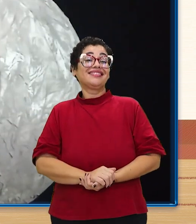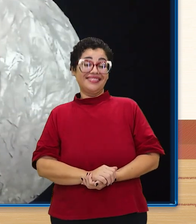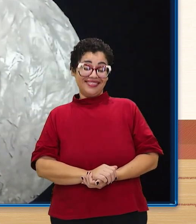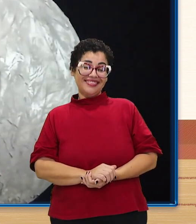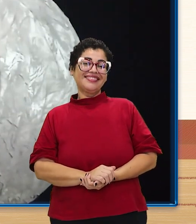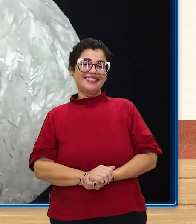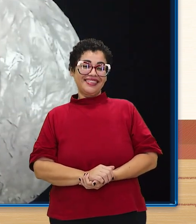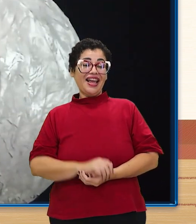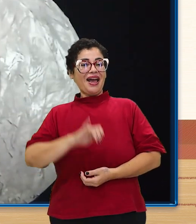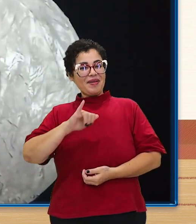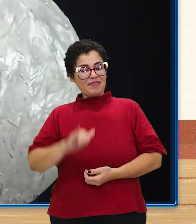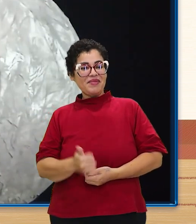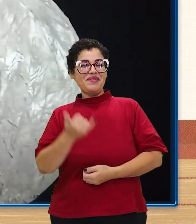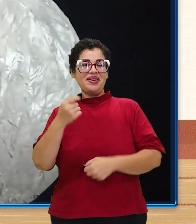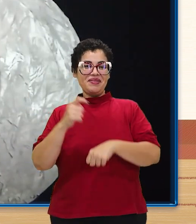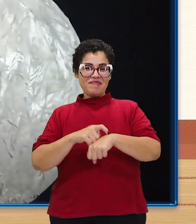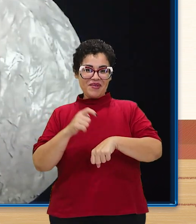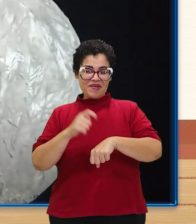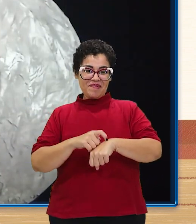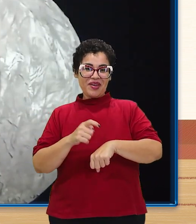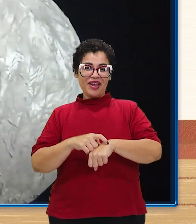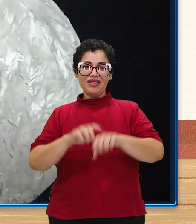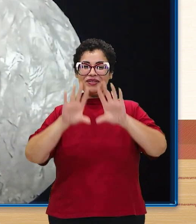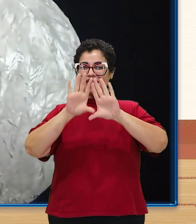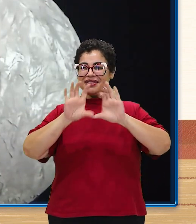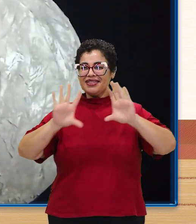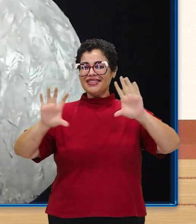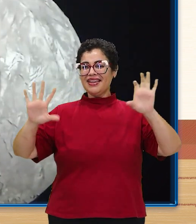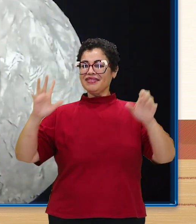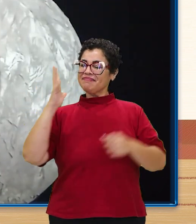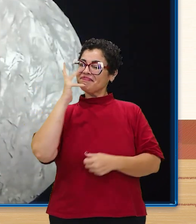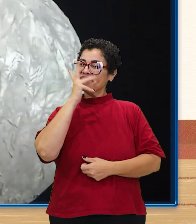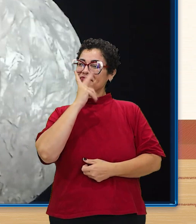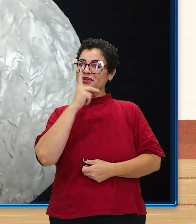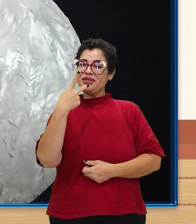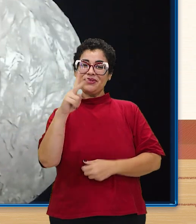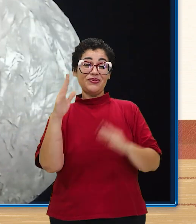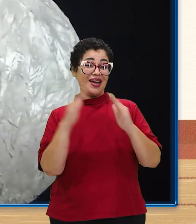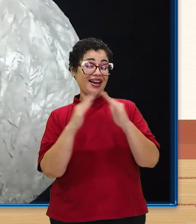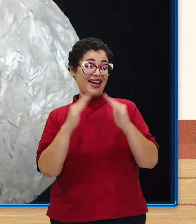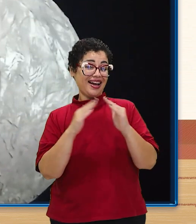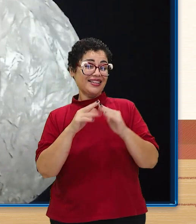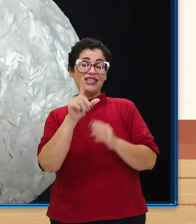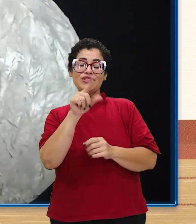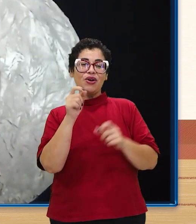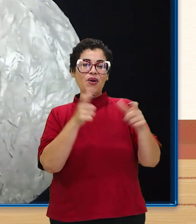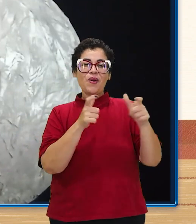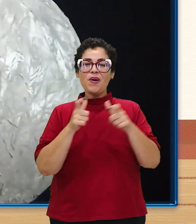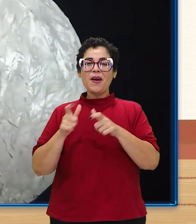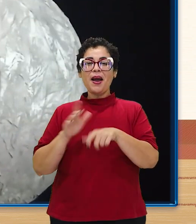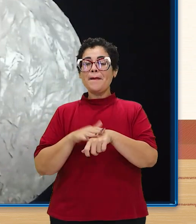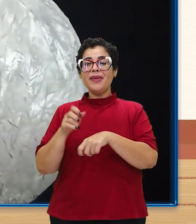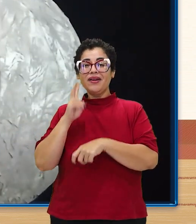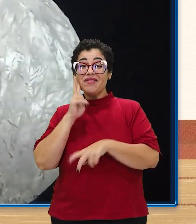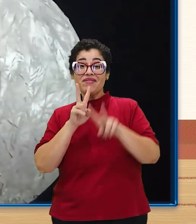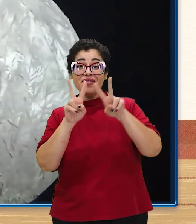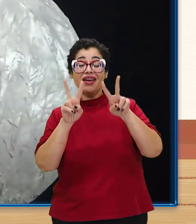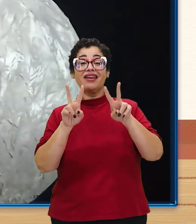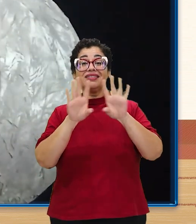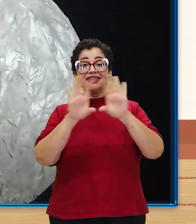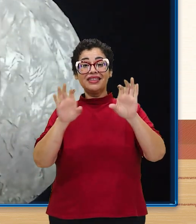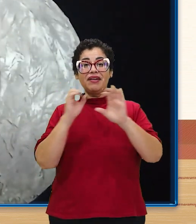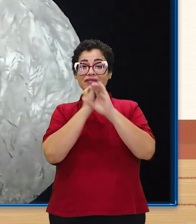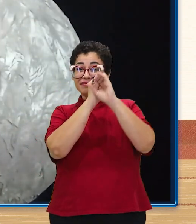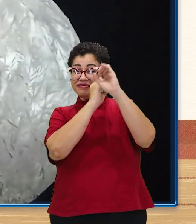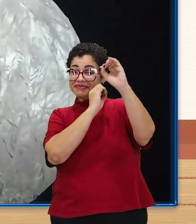só, aproveitem um momento que o céu deve estar bem bonito aí na sua casa. Escolha um cantinho que dá para ver o céu.